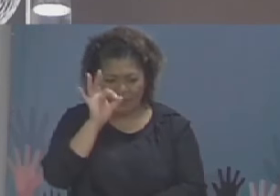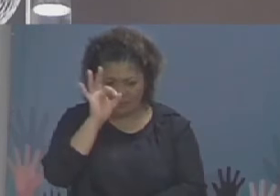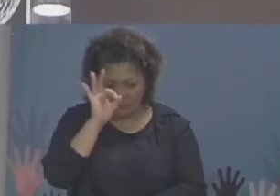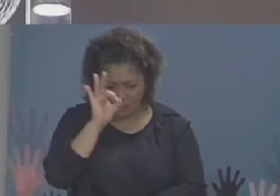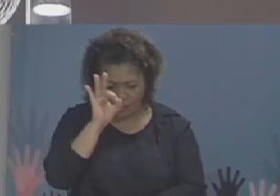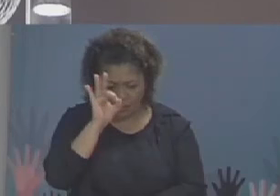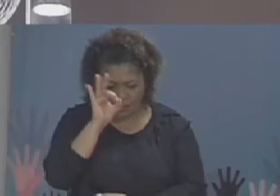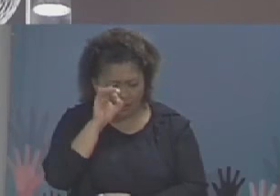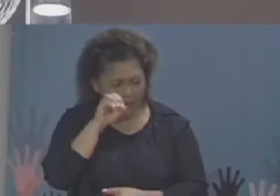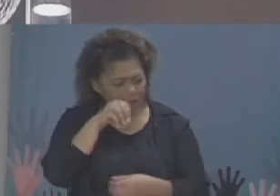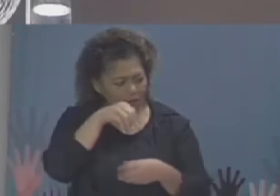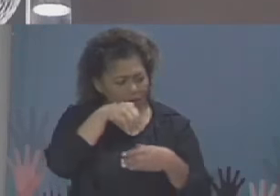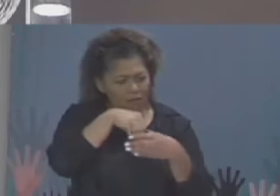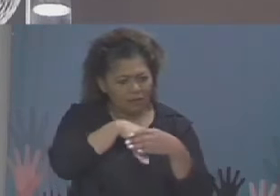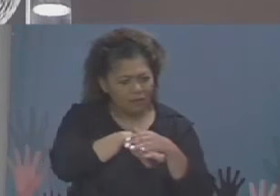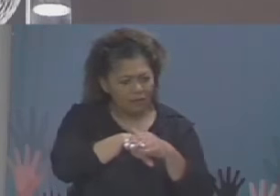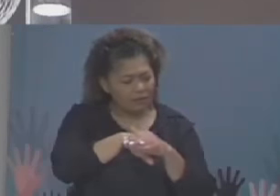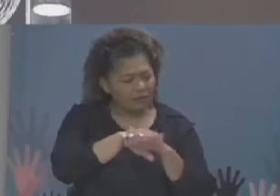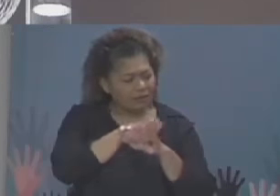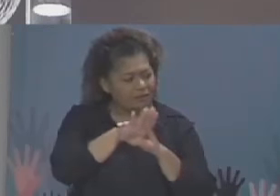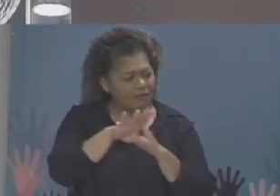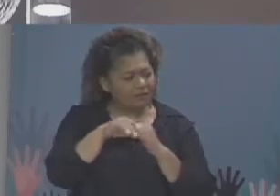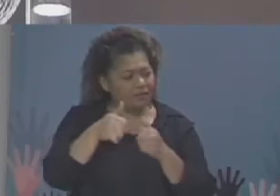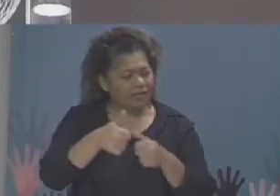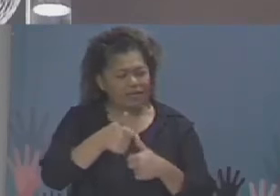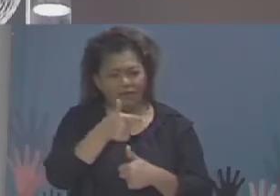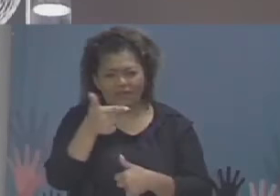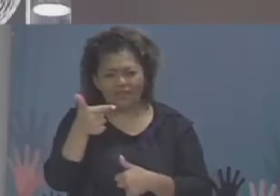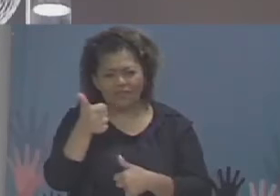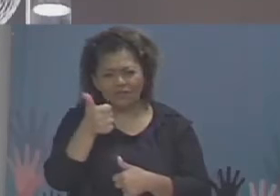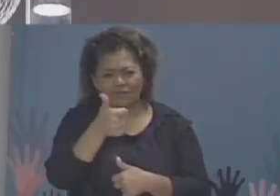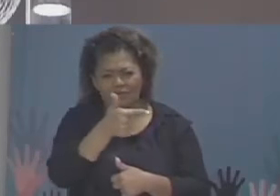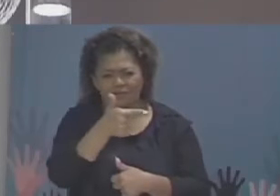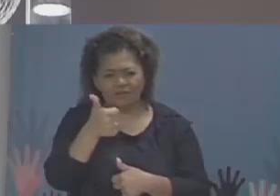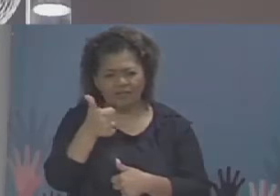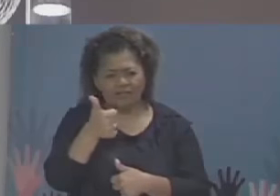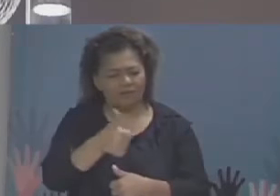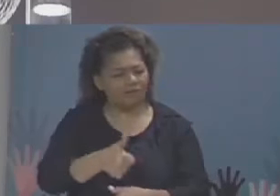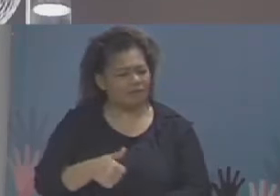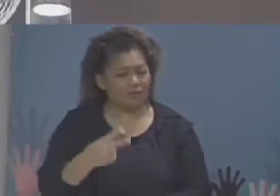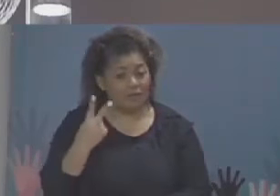volta no globo, candidatos. Misturou as bolinhas, é isso?